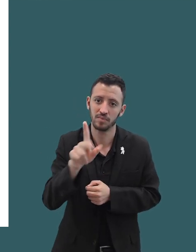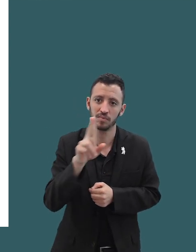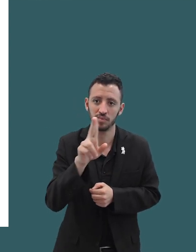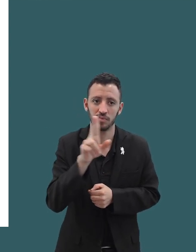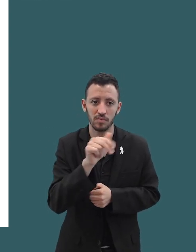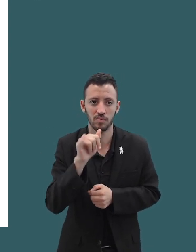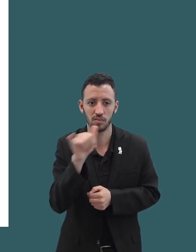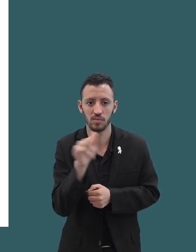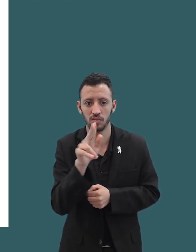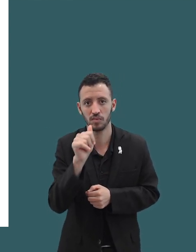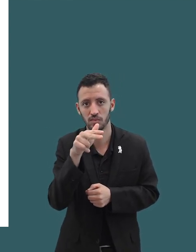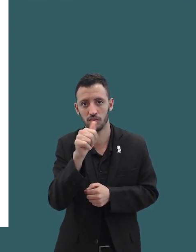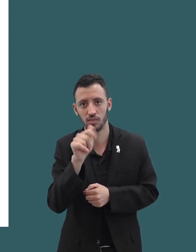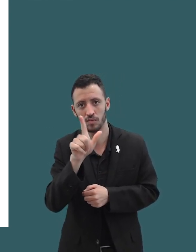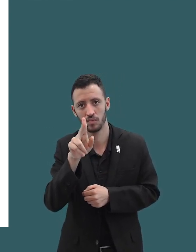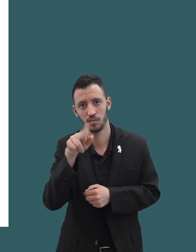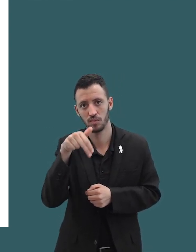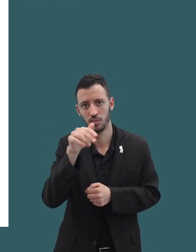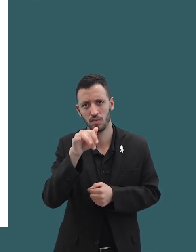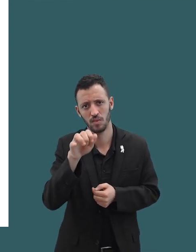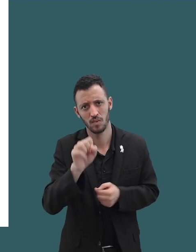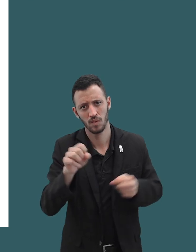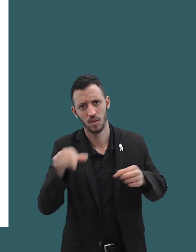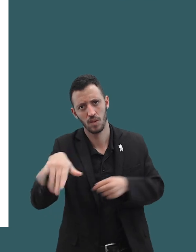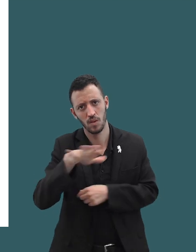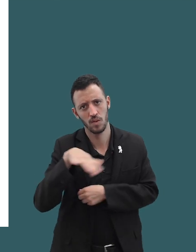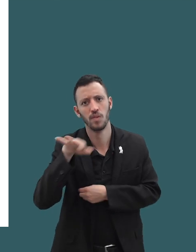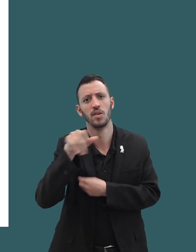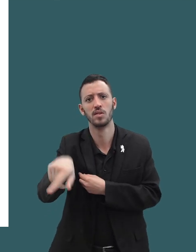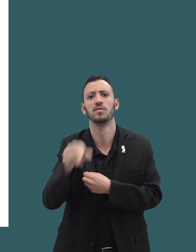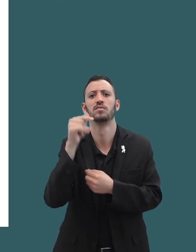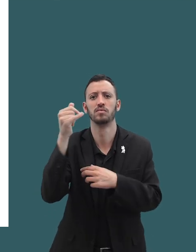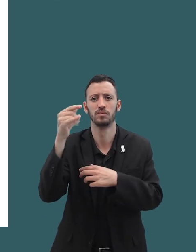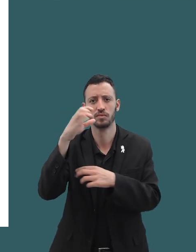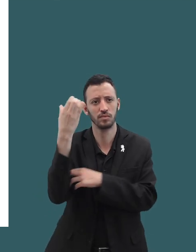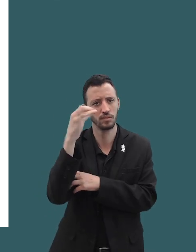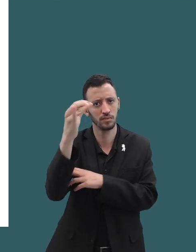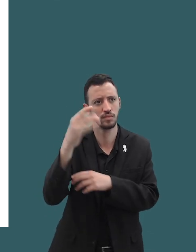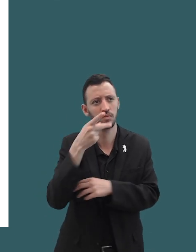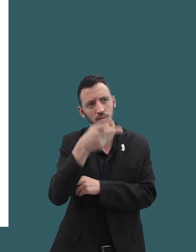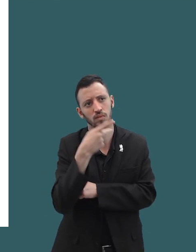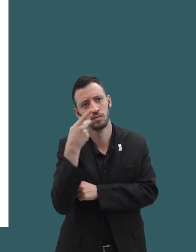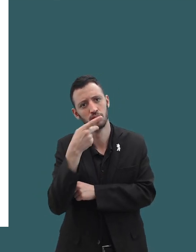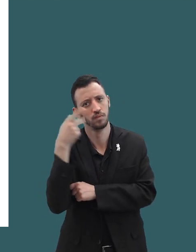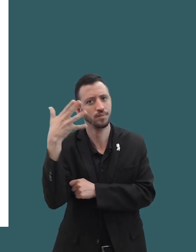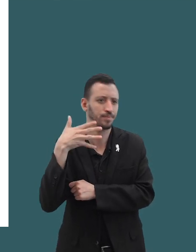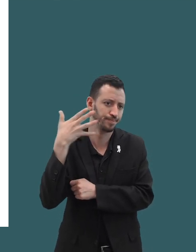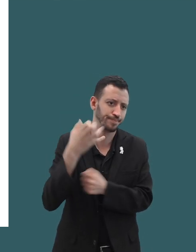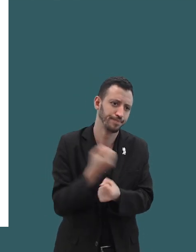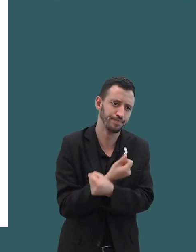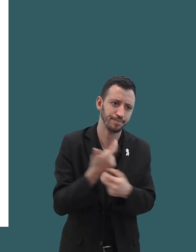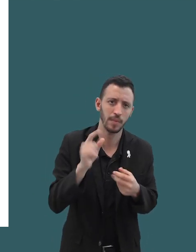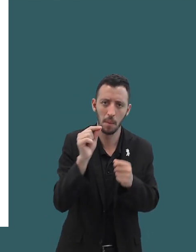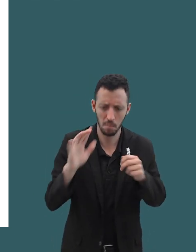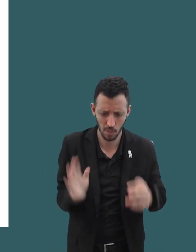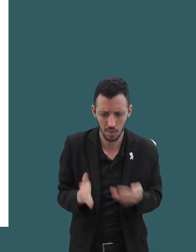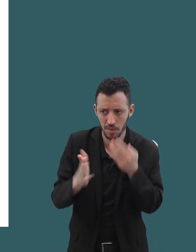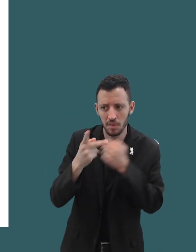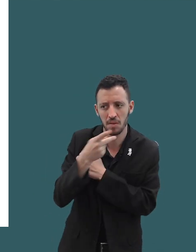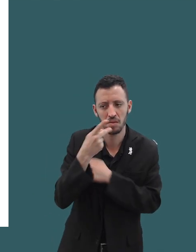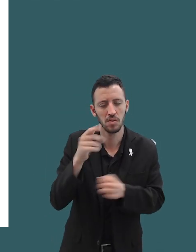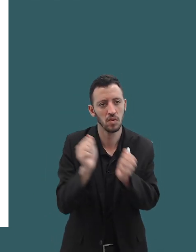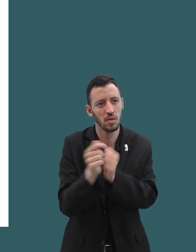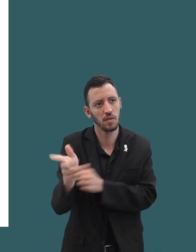Ruana Nunes, né? Ela da popularização da ciência, na sua fala bastante motivadora, como